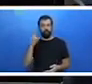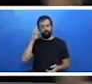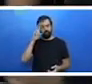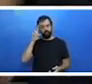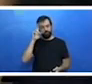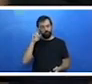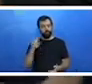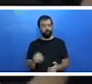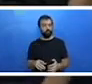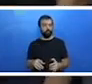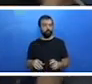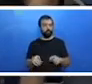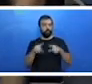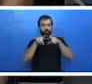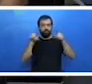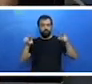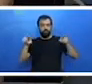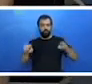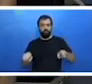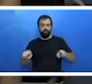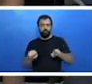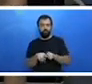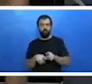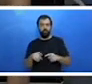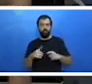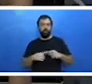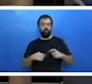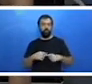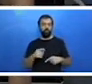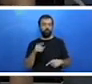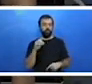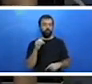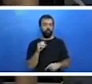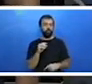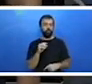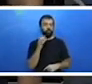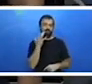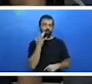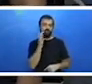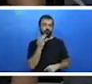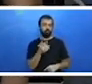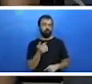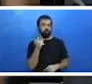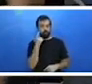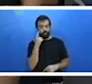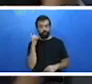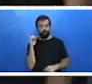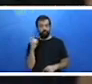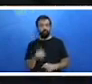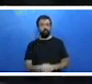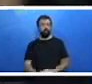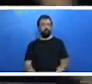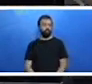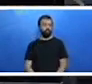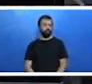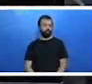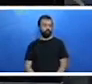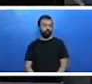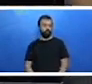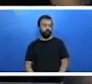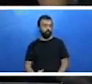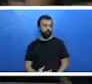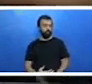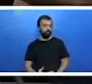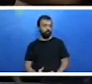a plaquinha do nosso material dourado, a plaquinha base 100. Lembra da plaquinha base 100? Que é o